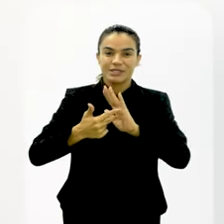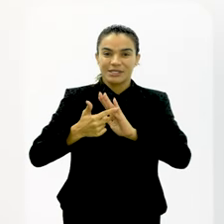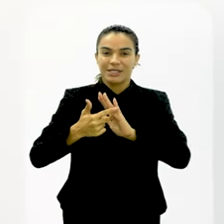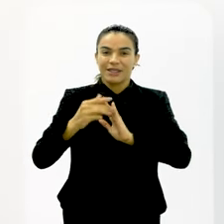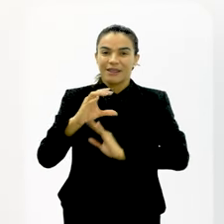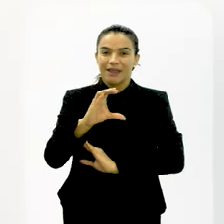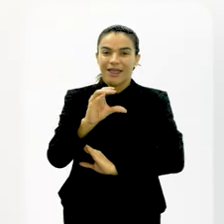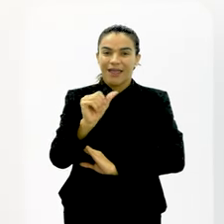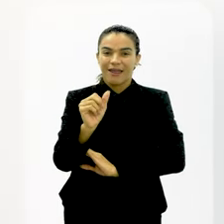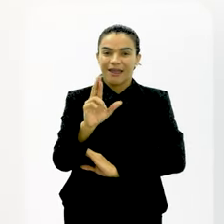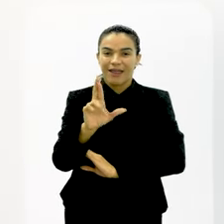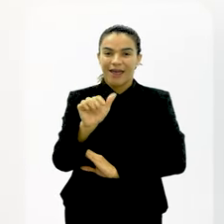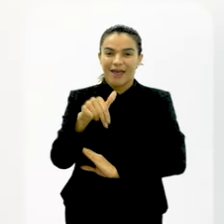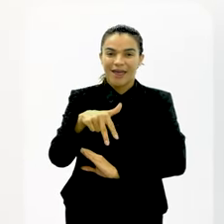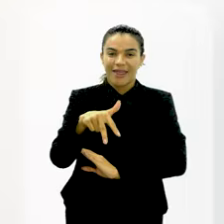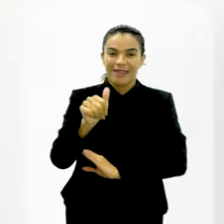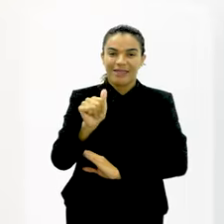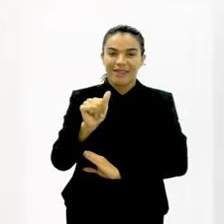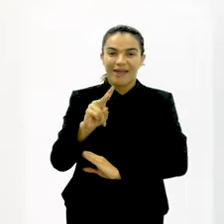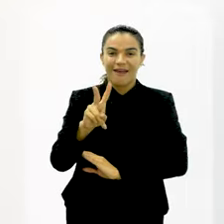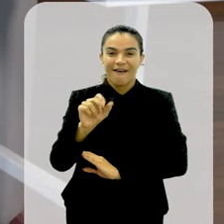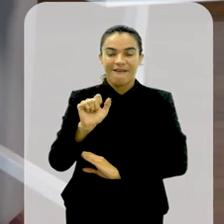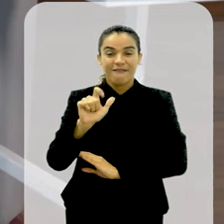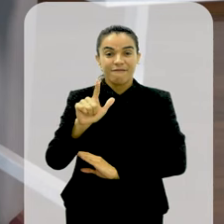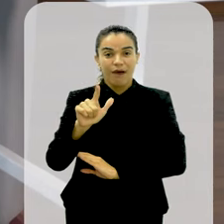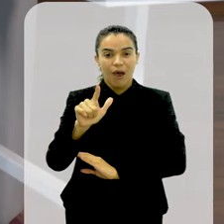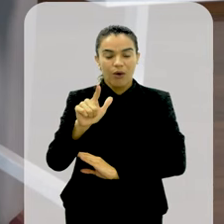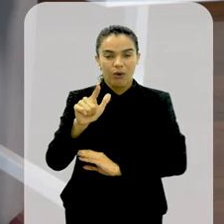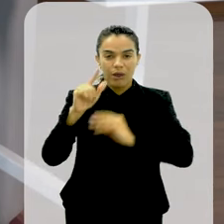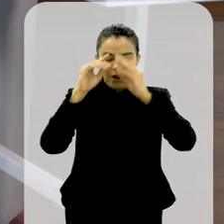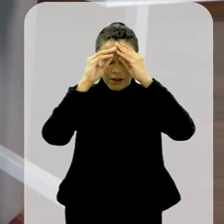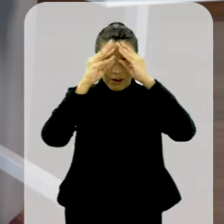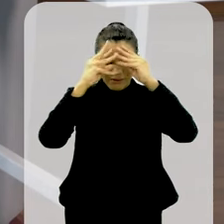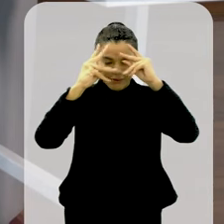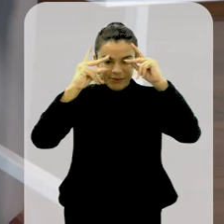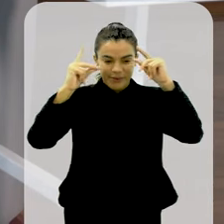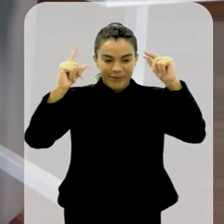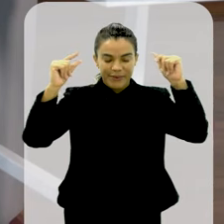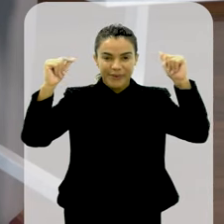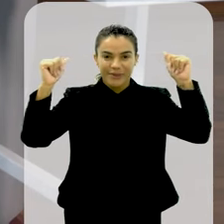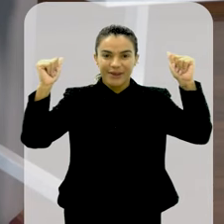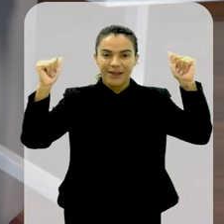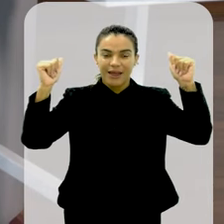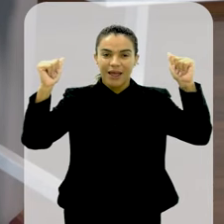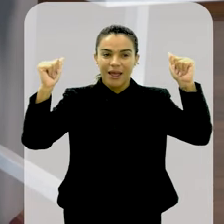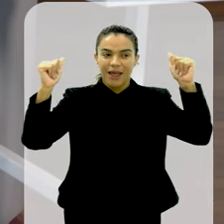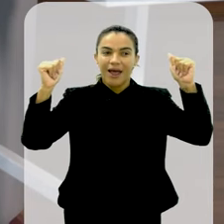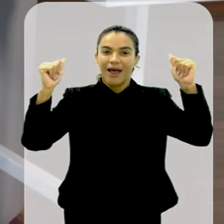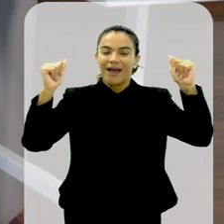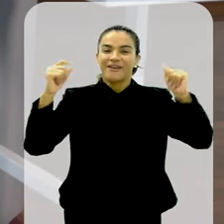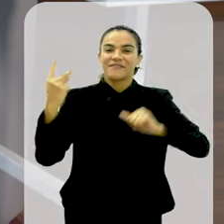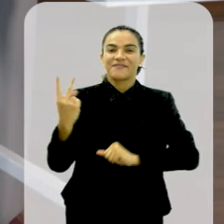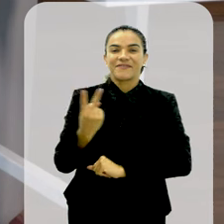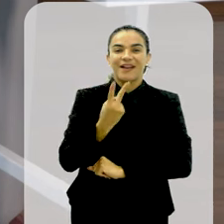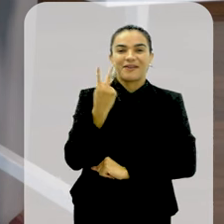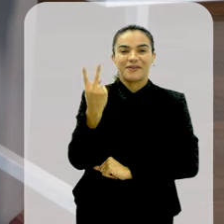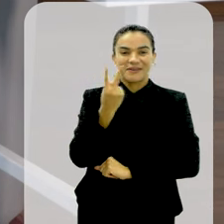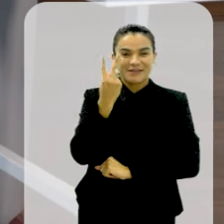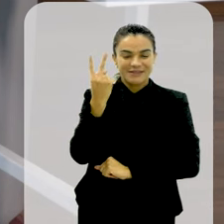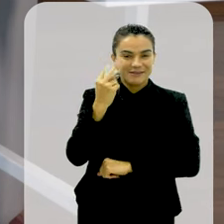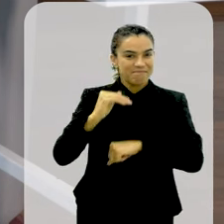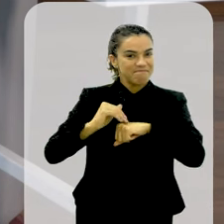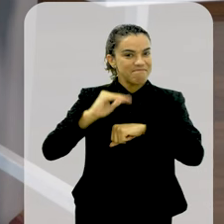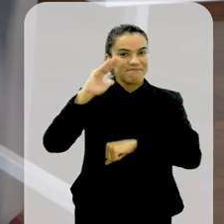o carnaval, né? E desconstruindo isso, as pessoas passam a valorizar